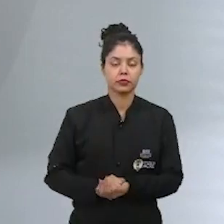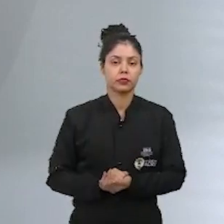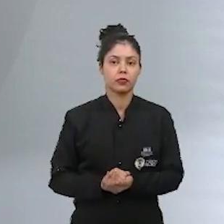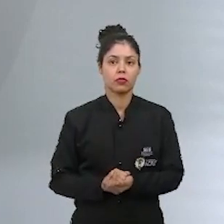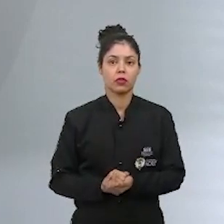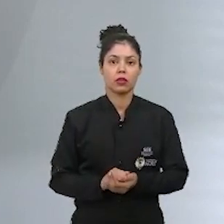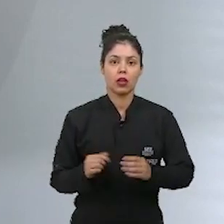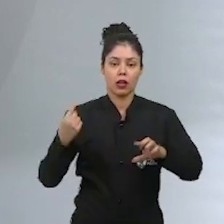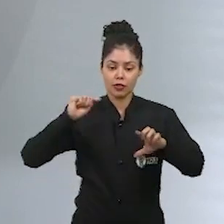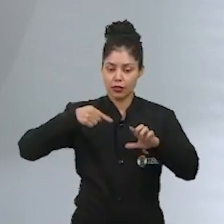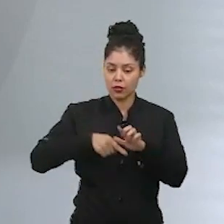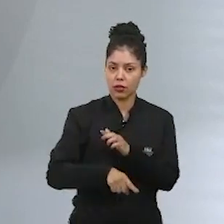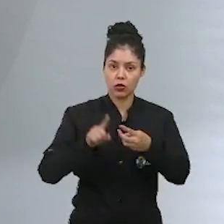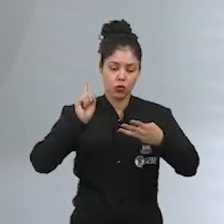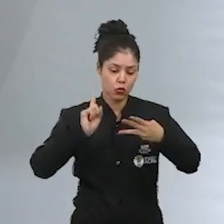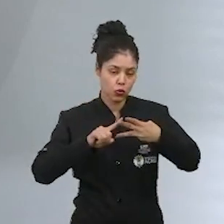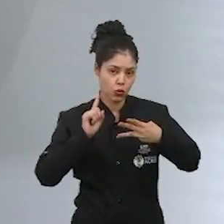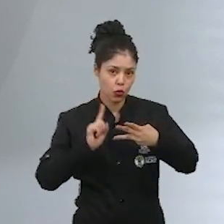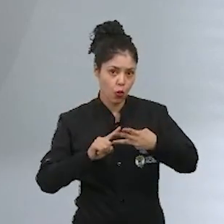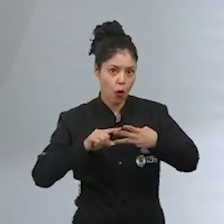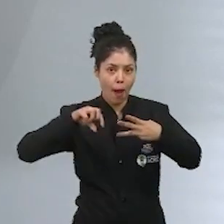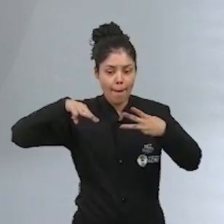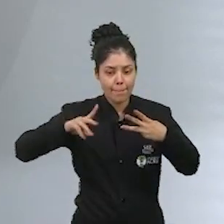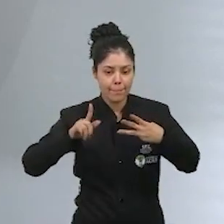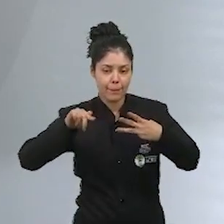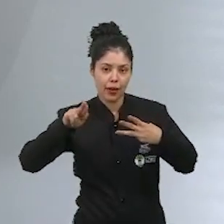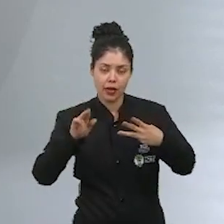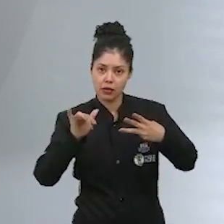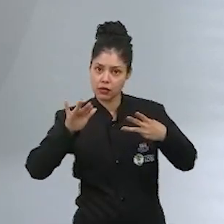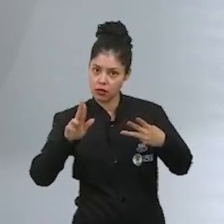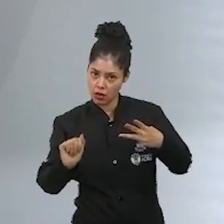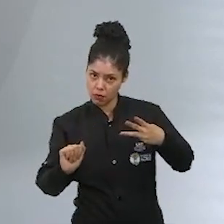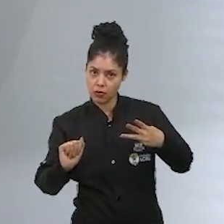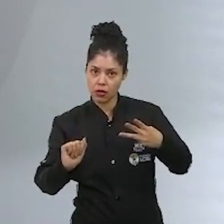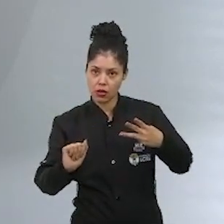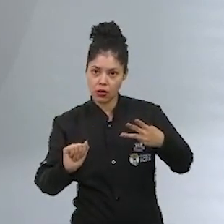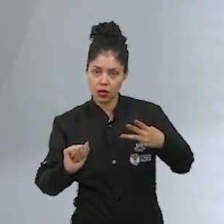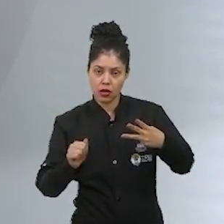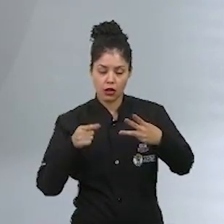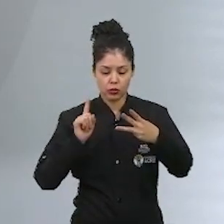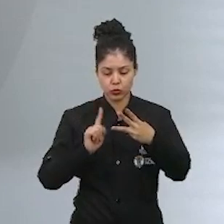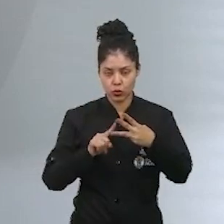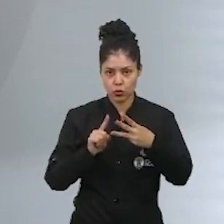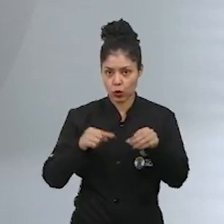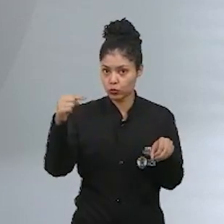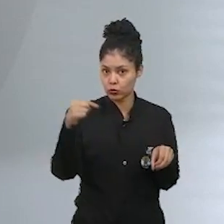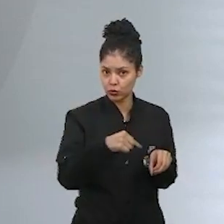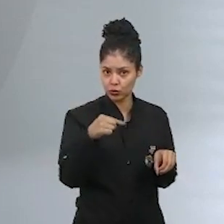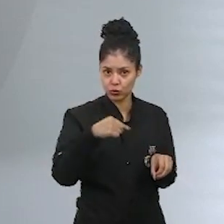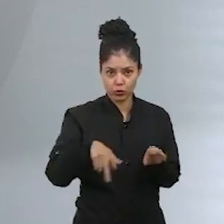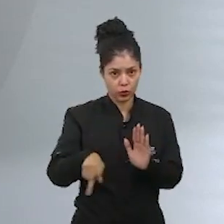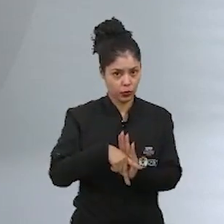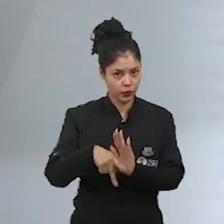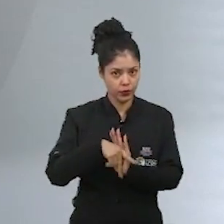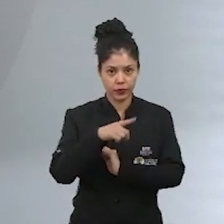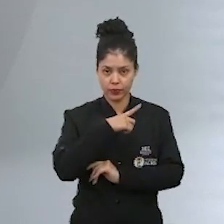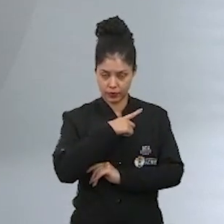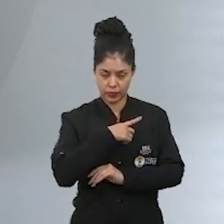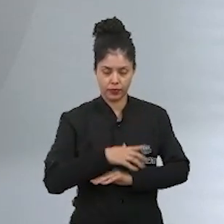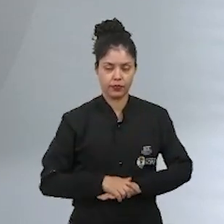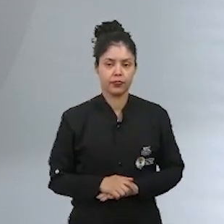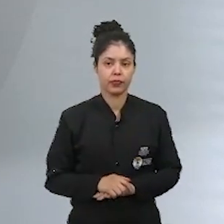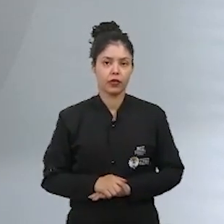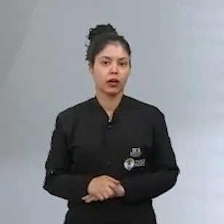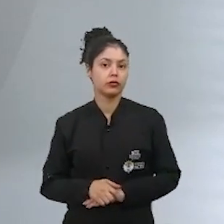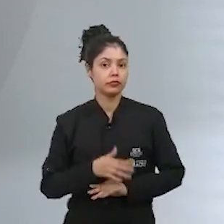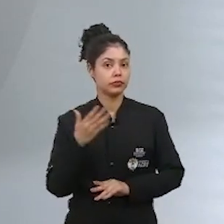magma, tá? E o núcleo, que é a parte aí mais interna da Terra, tá? O central ali. E